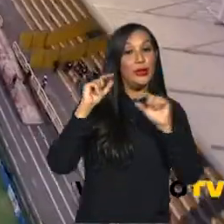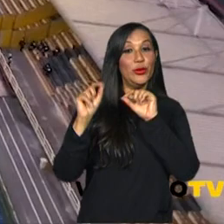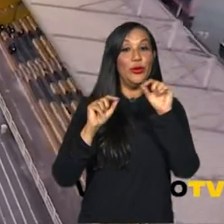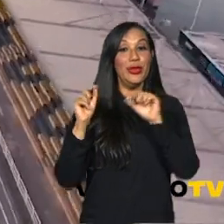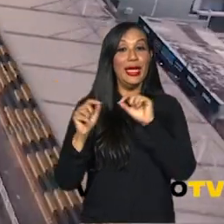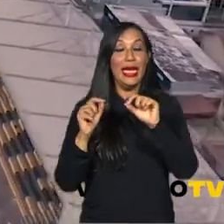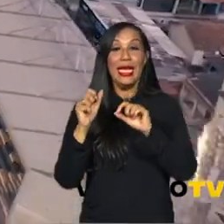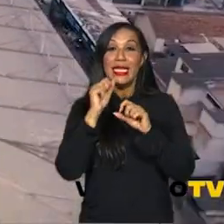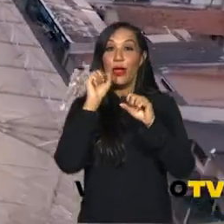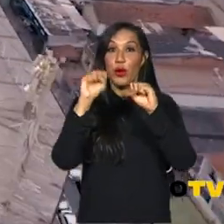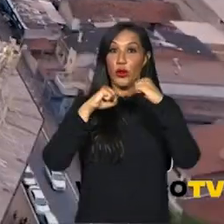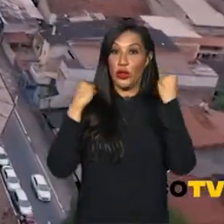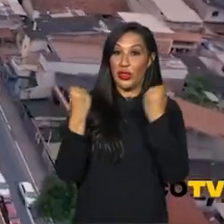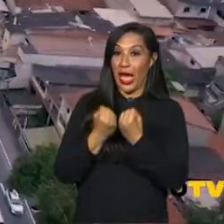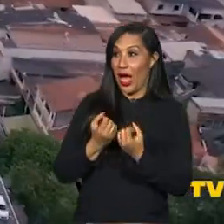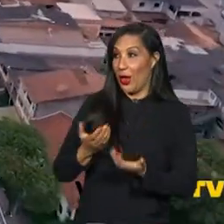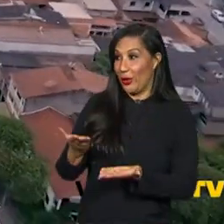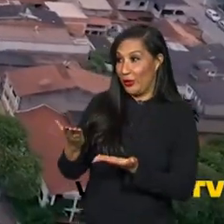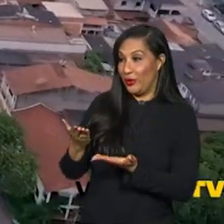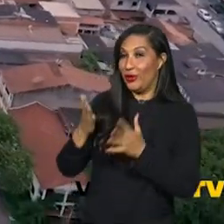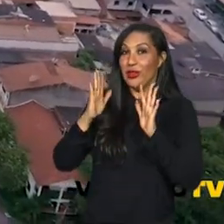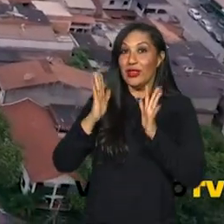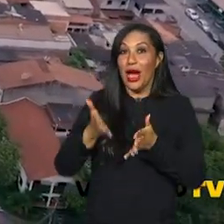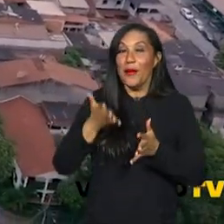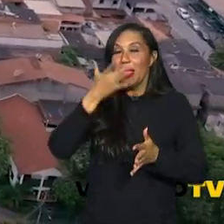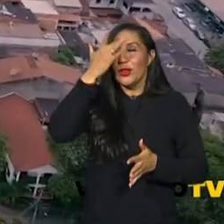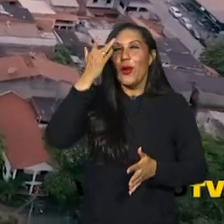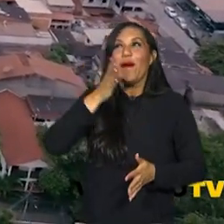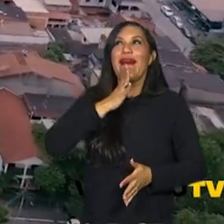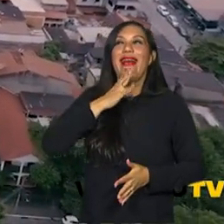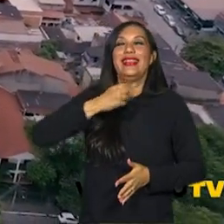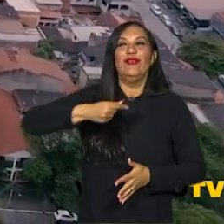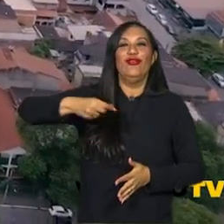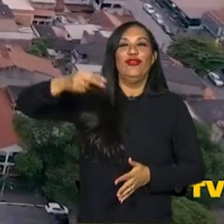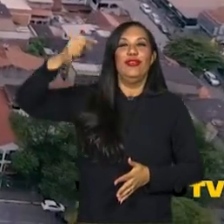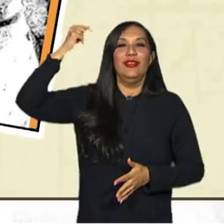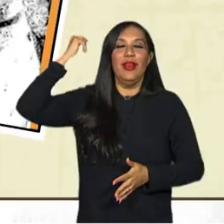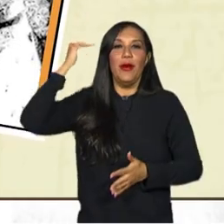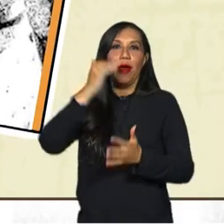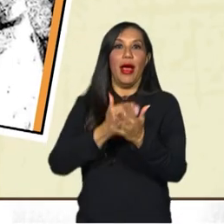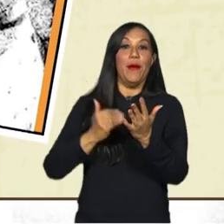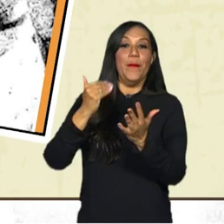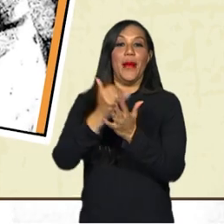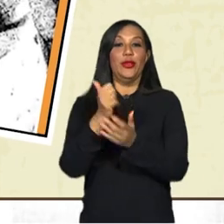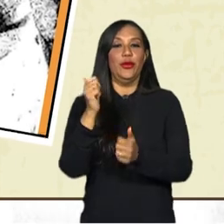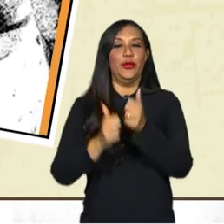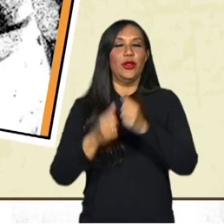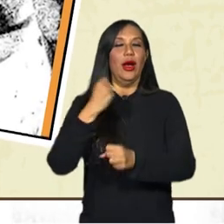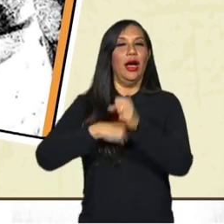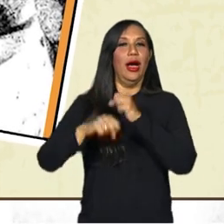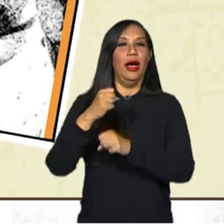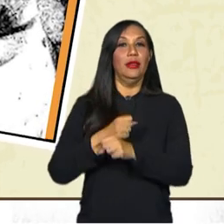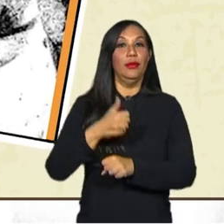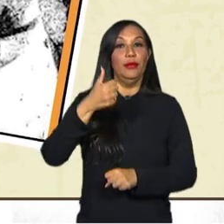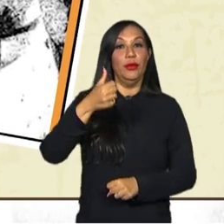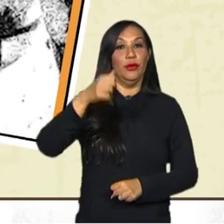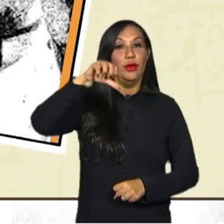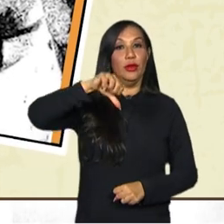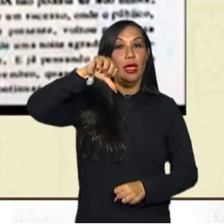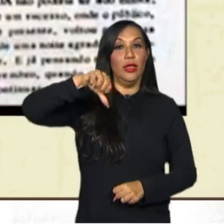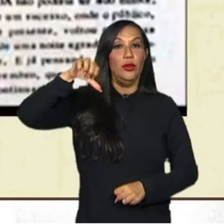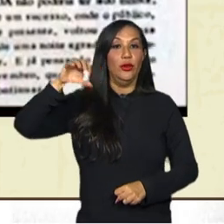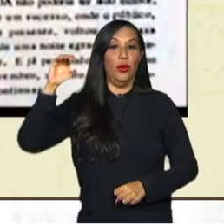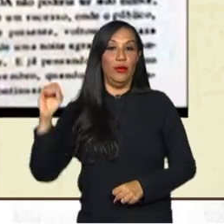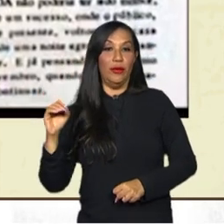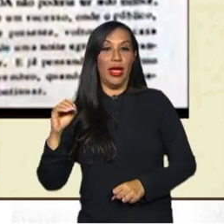Raulino de Oliveira, como é conhecido pelos antigos, vai muito além do futebol. Nos anos 1990,